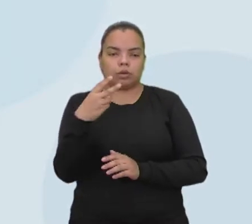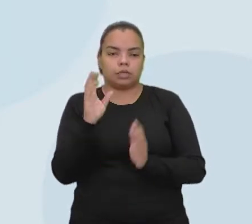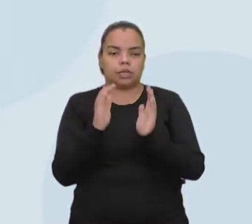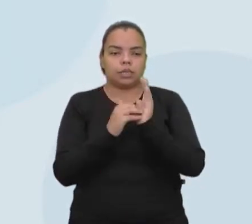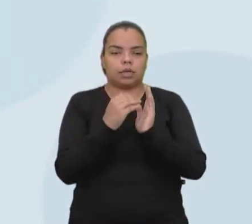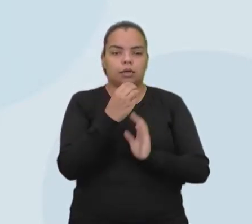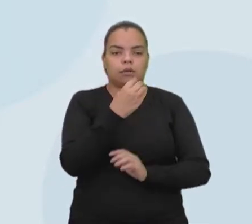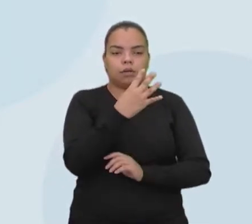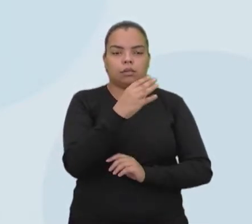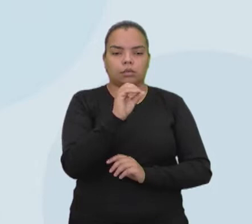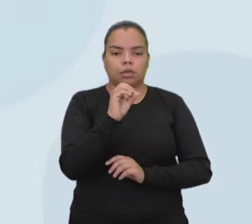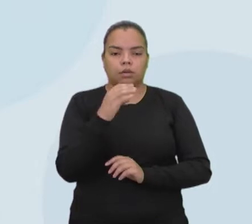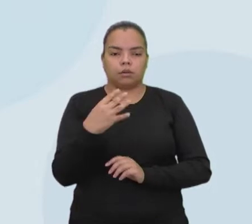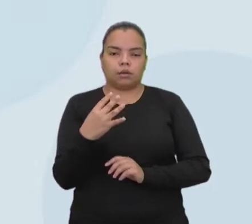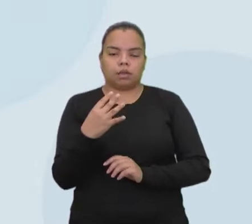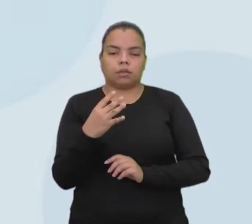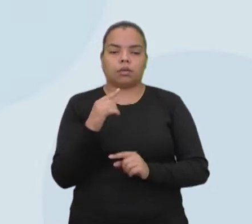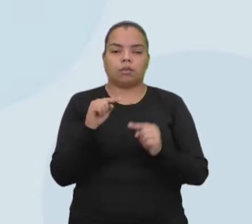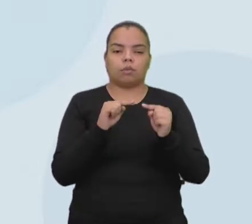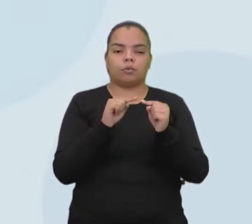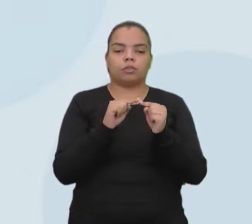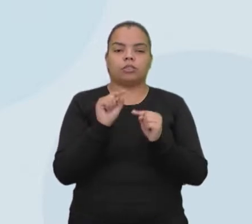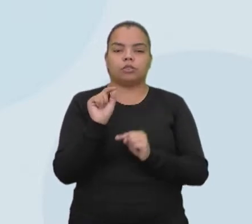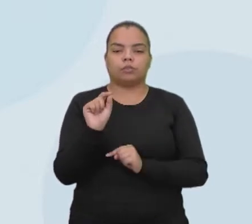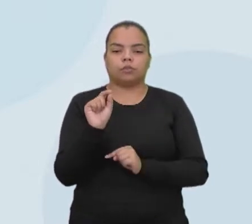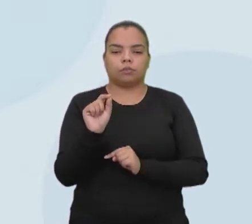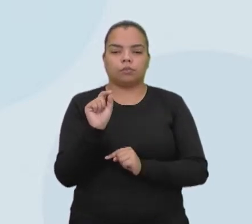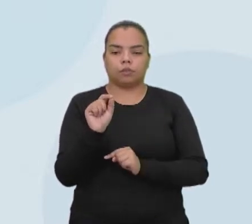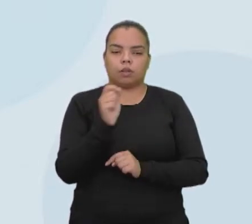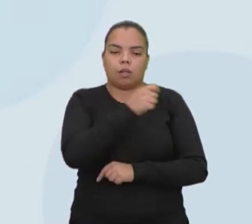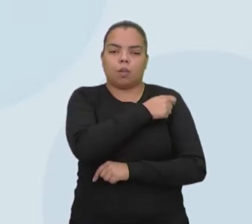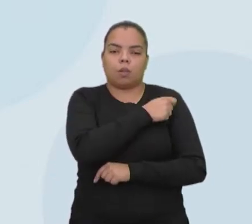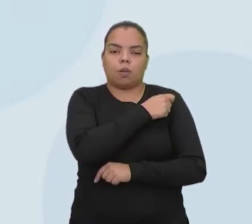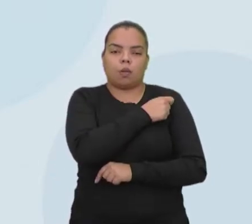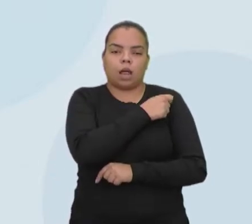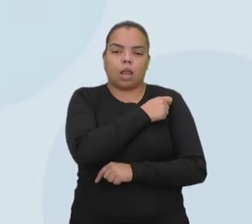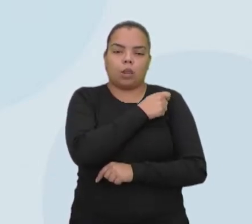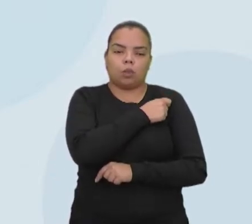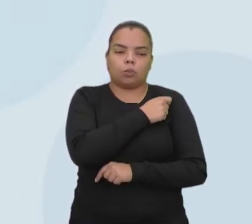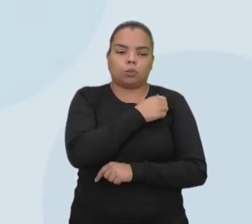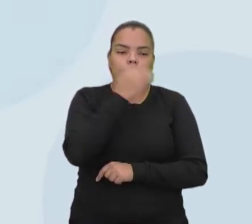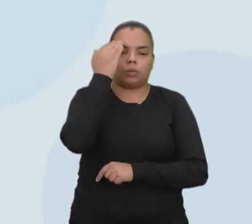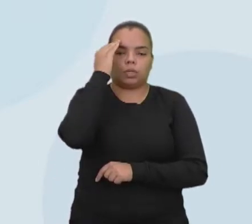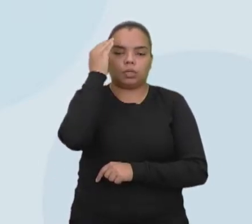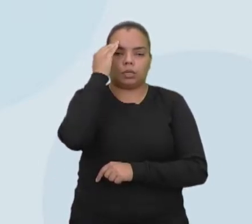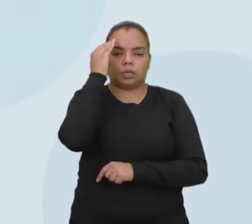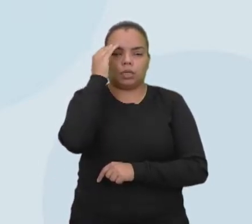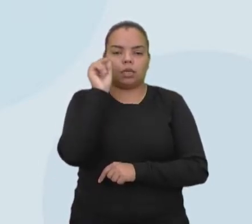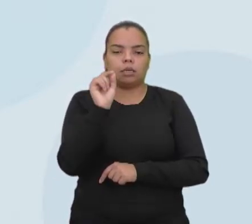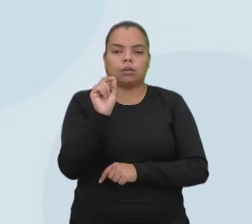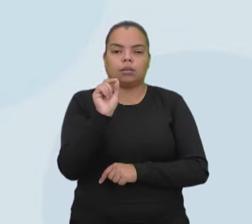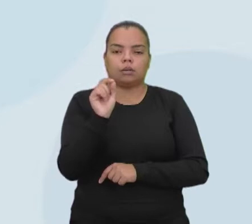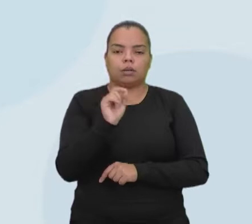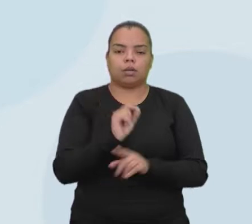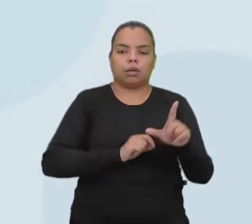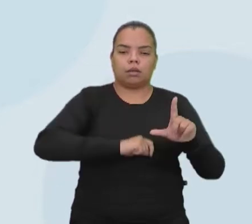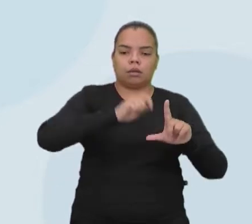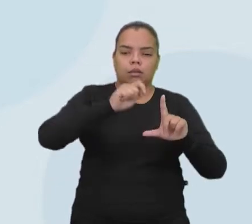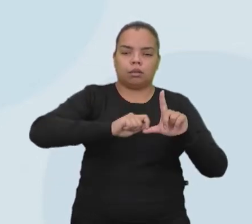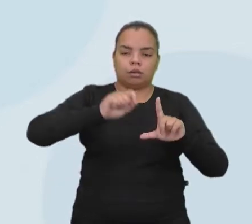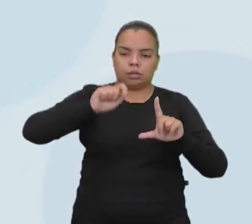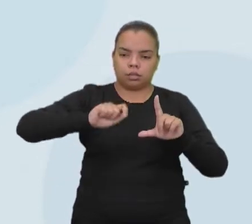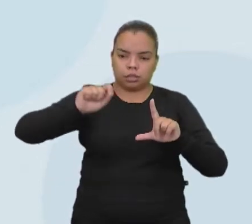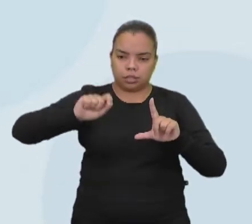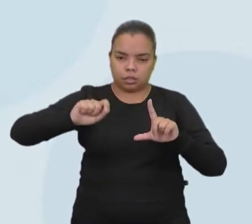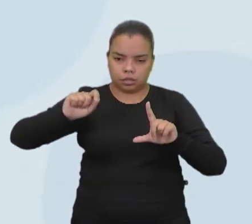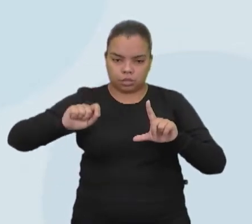que os alunos se deparem com a articulação da demografia com a estatística. Por isso é de grande relevância